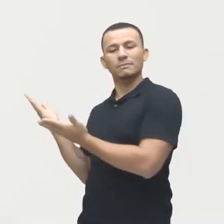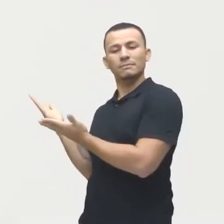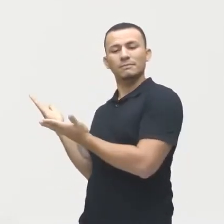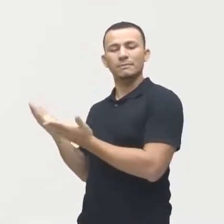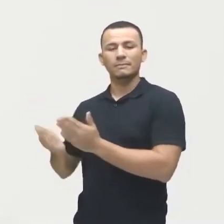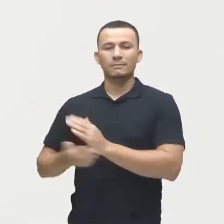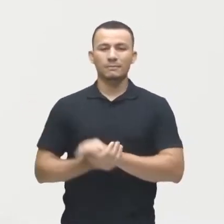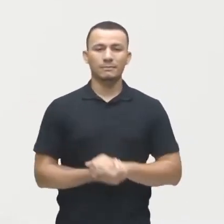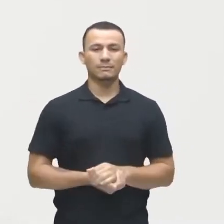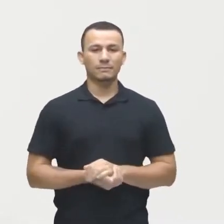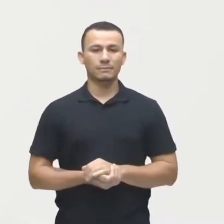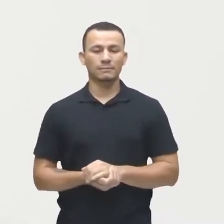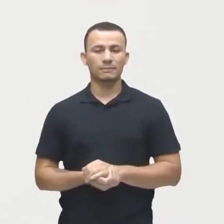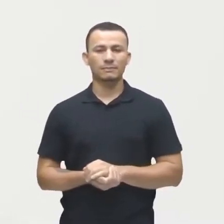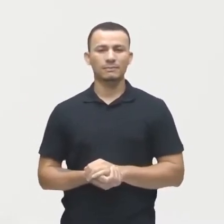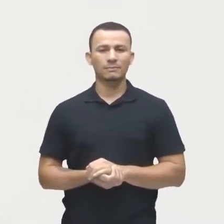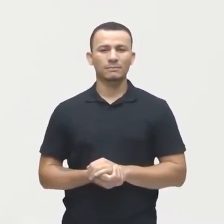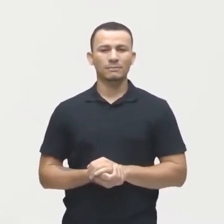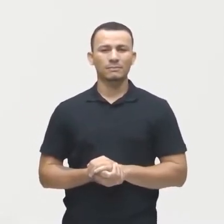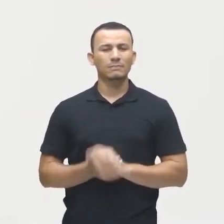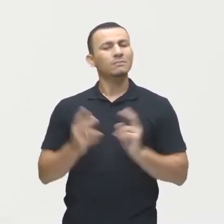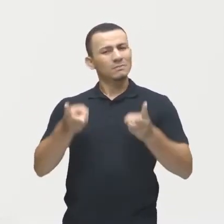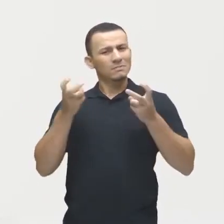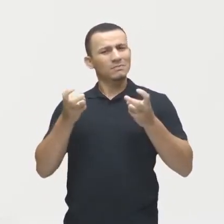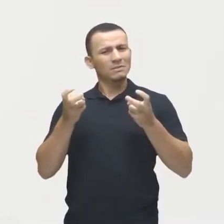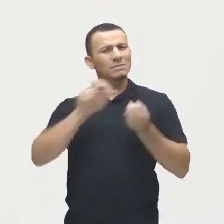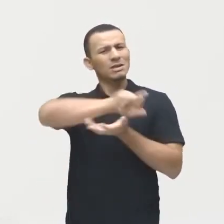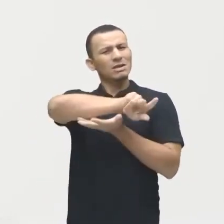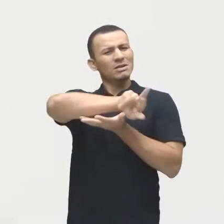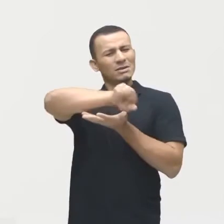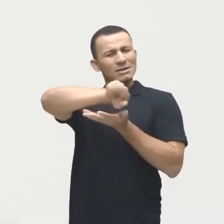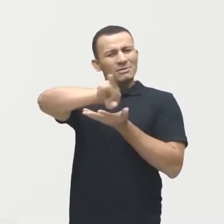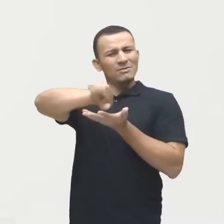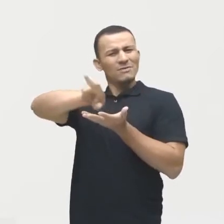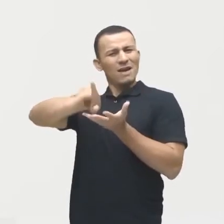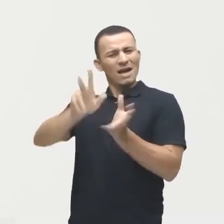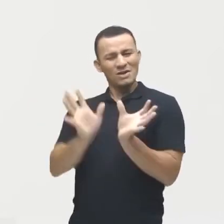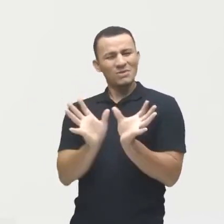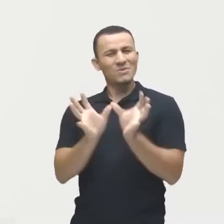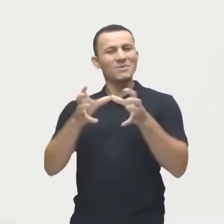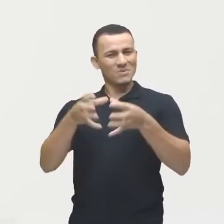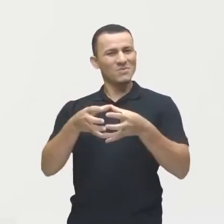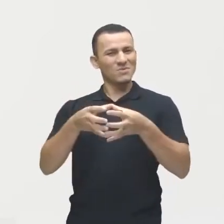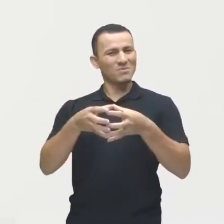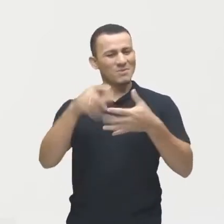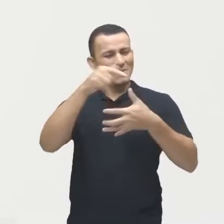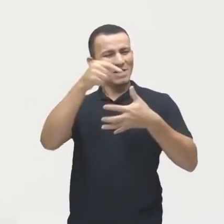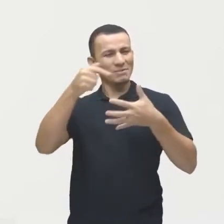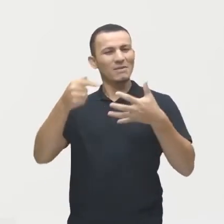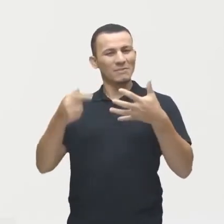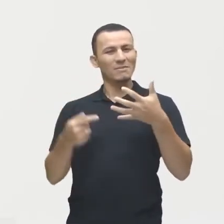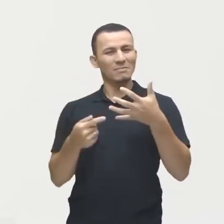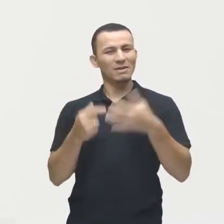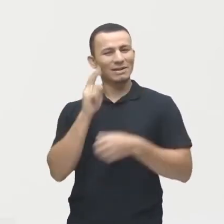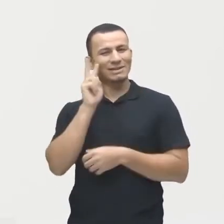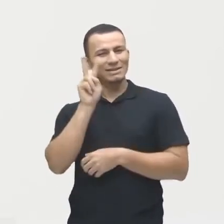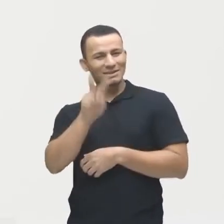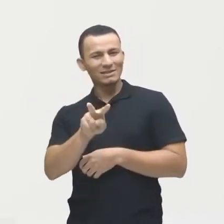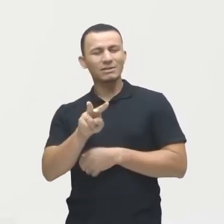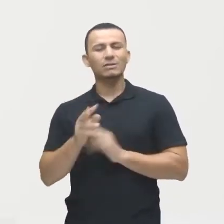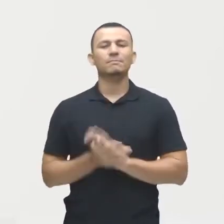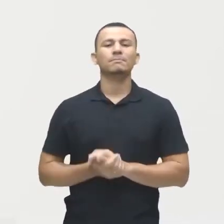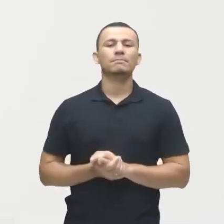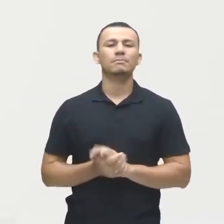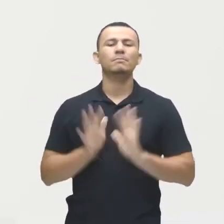ó, vários... Esse conjunto de elementos que tem aqui, trata-se